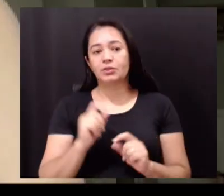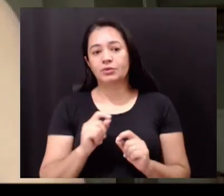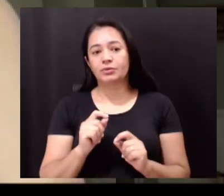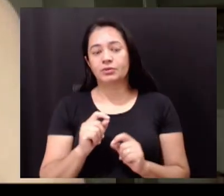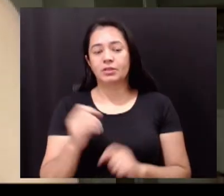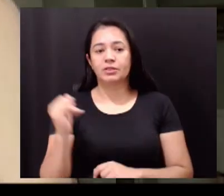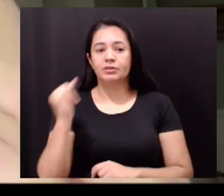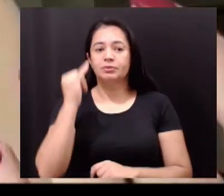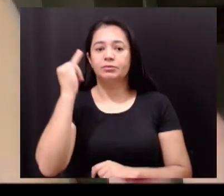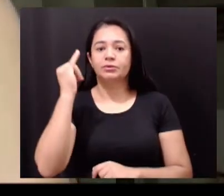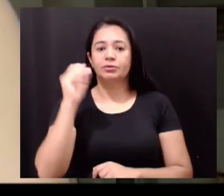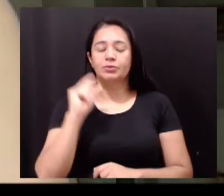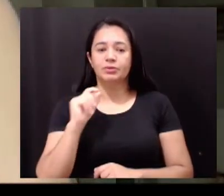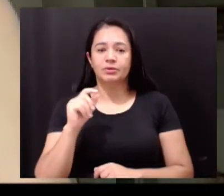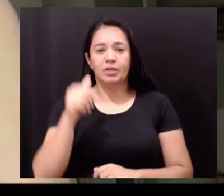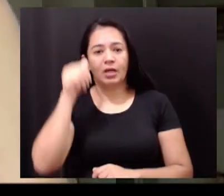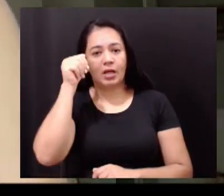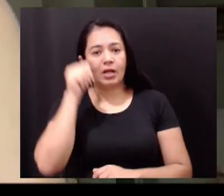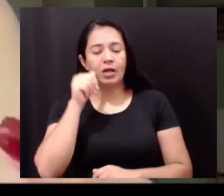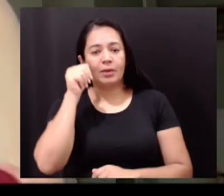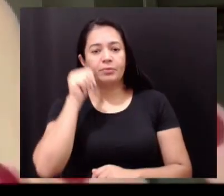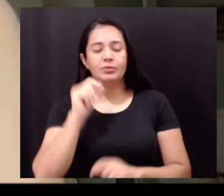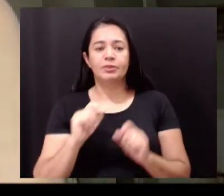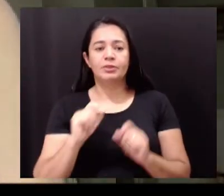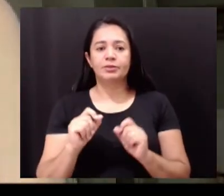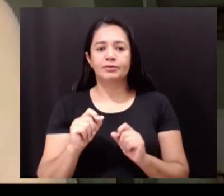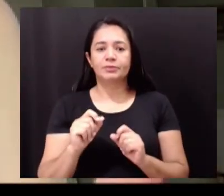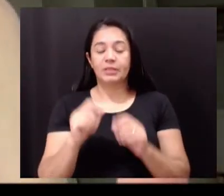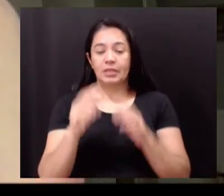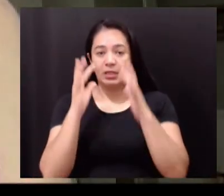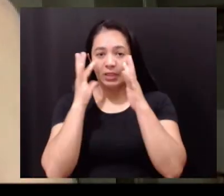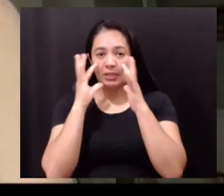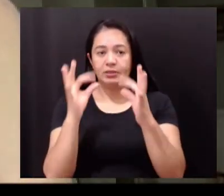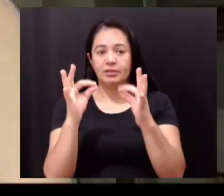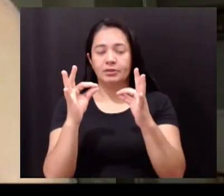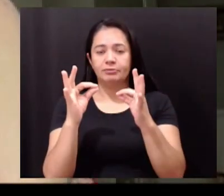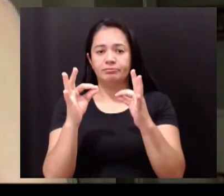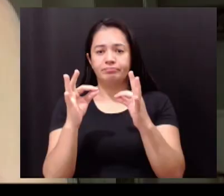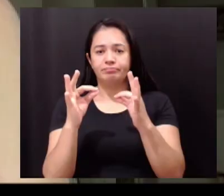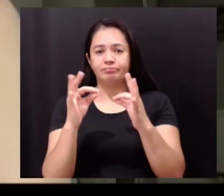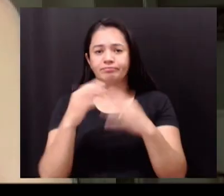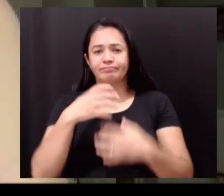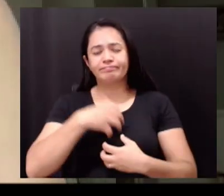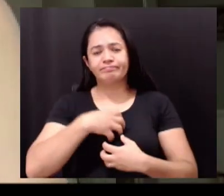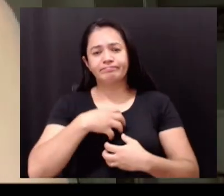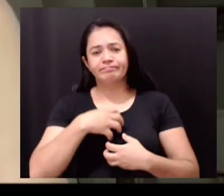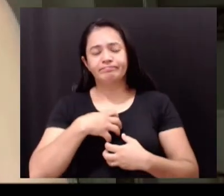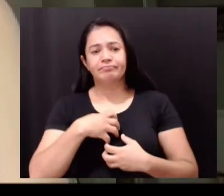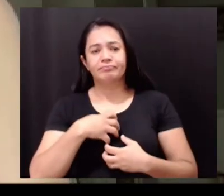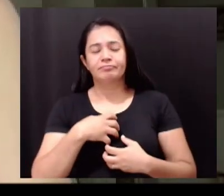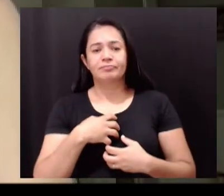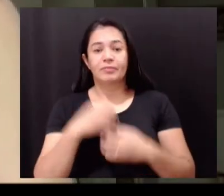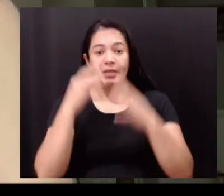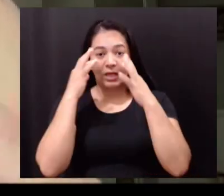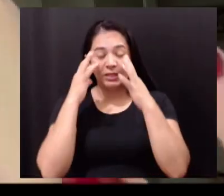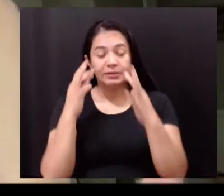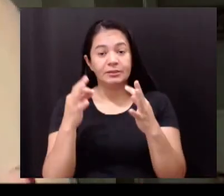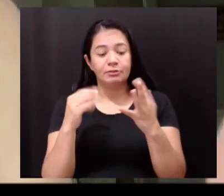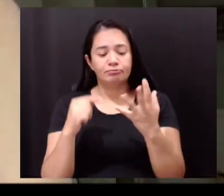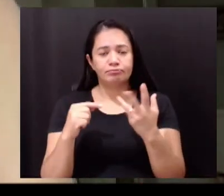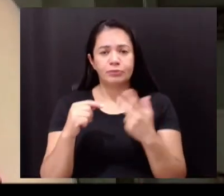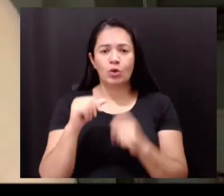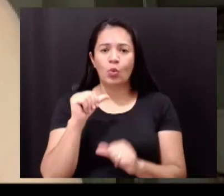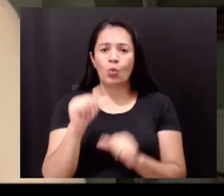a mulher estar atenta aos seus sinais e sintomas, ou seja, prestar atenção naquilo que mudou, né?